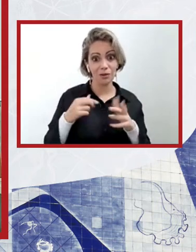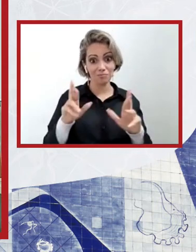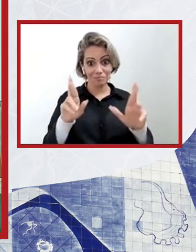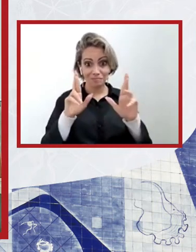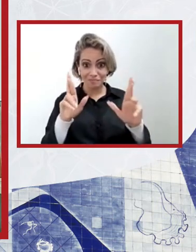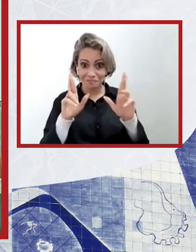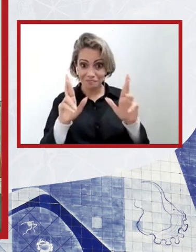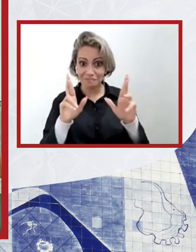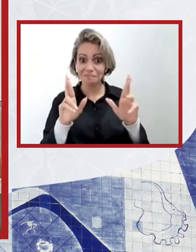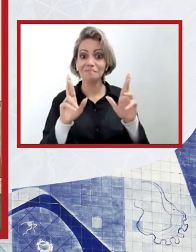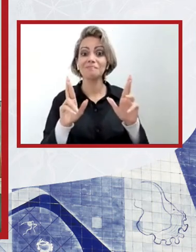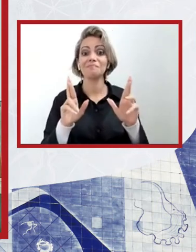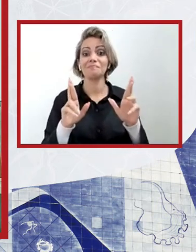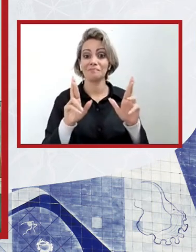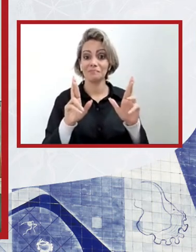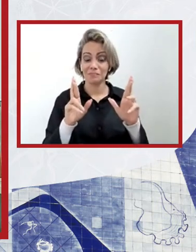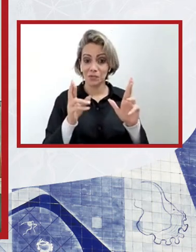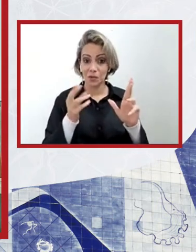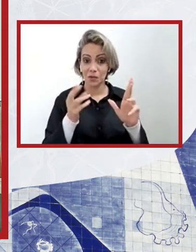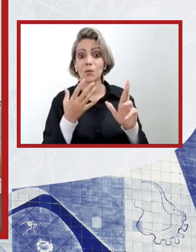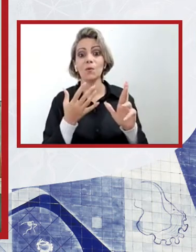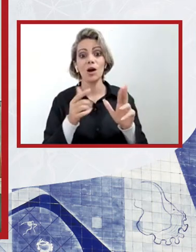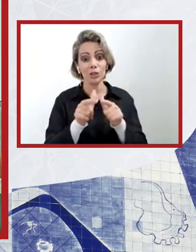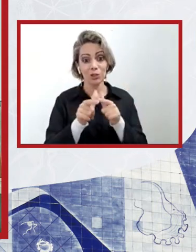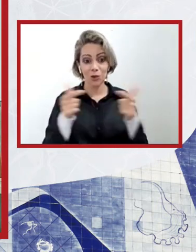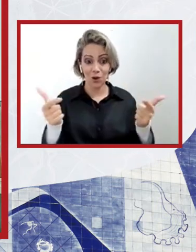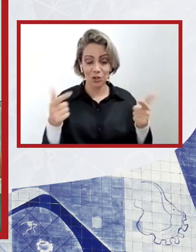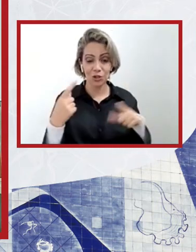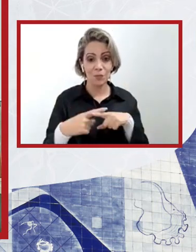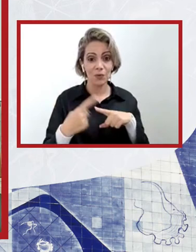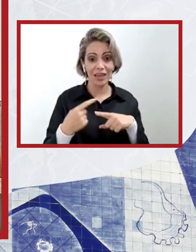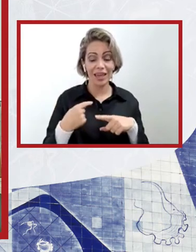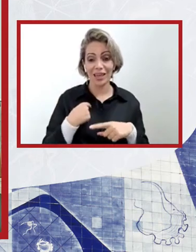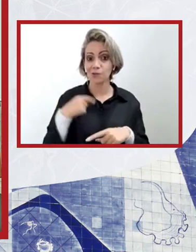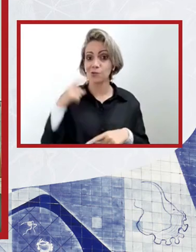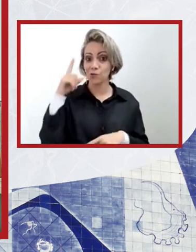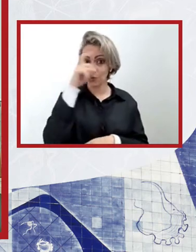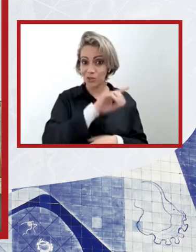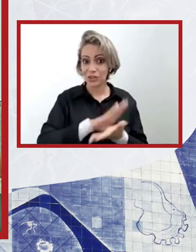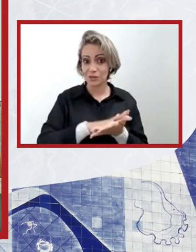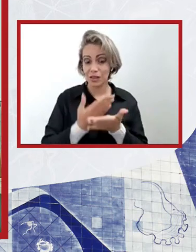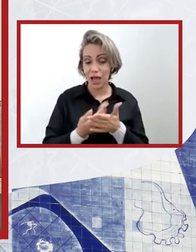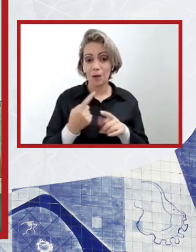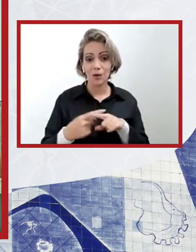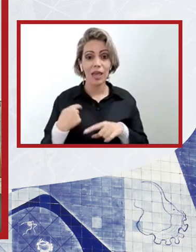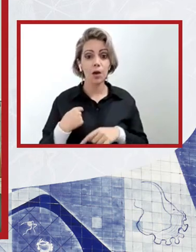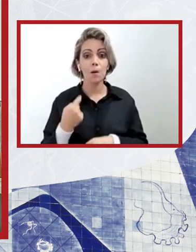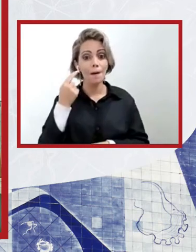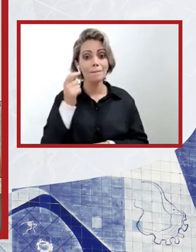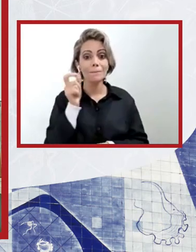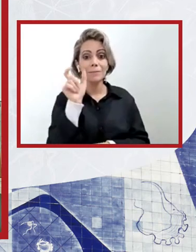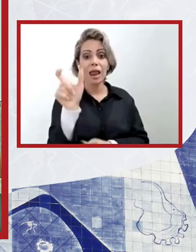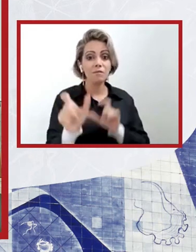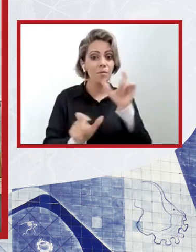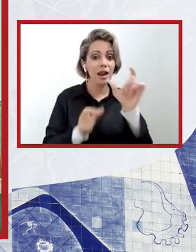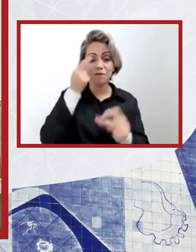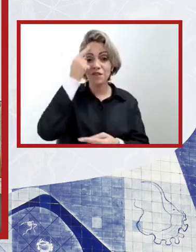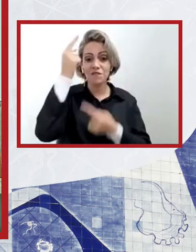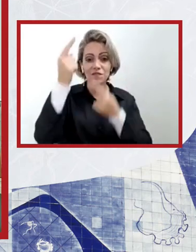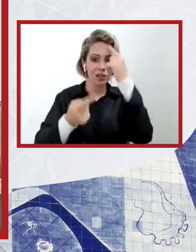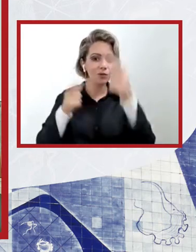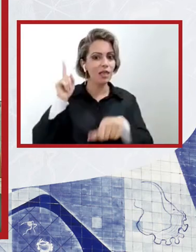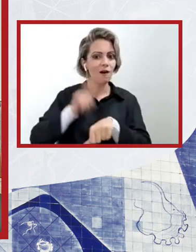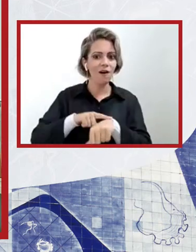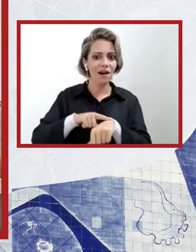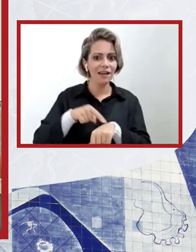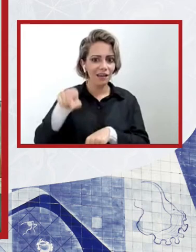Cuidado. Porque eu invento palavras no meio da história e aí vocês ficam completamente loucas. Então é isso.